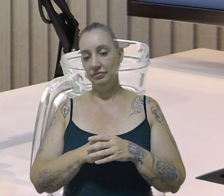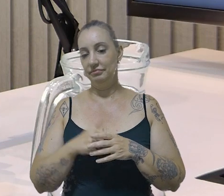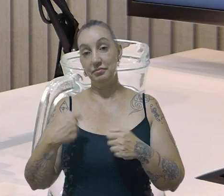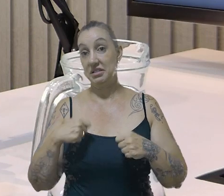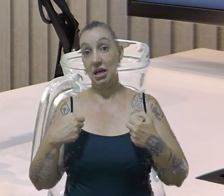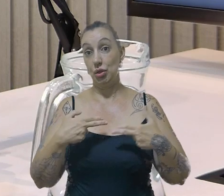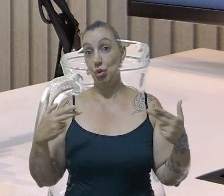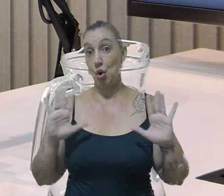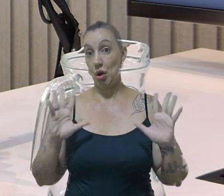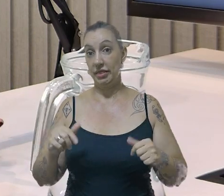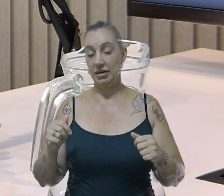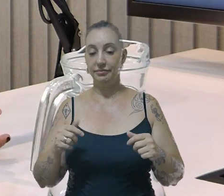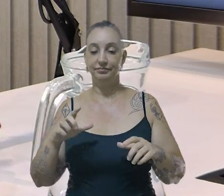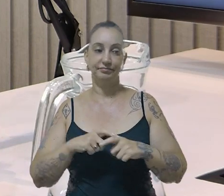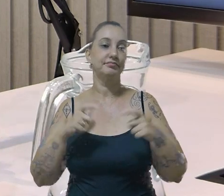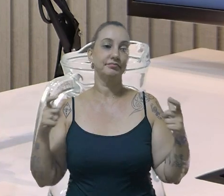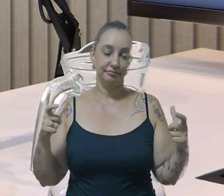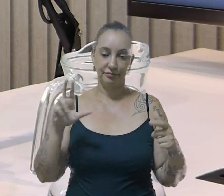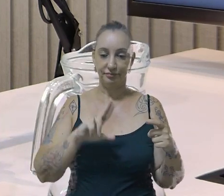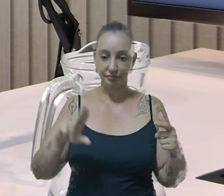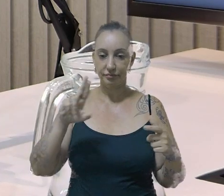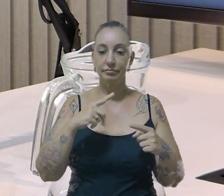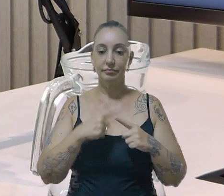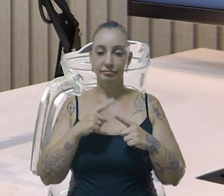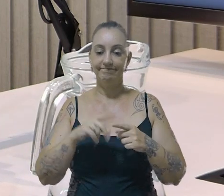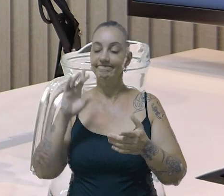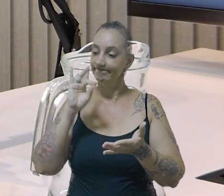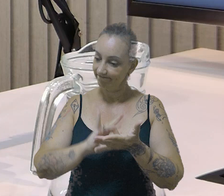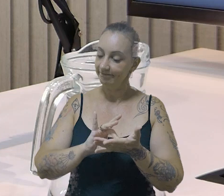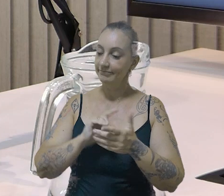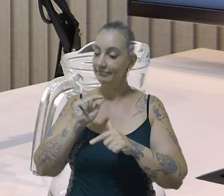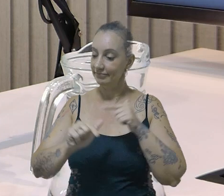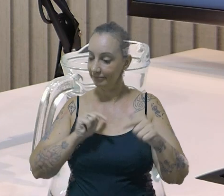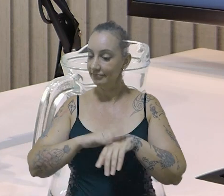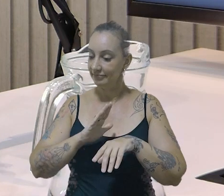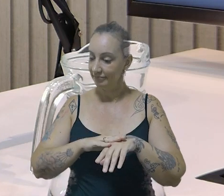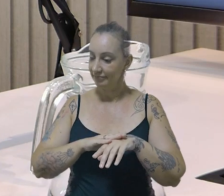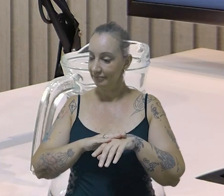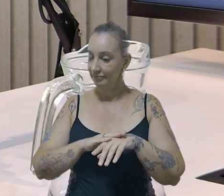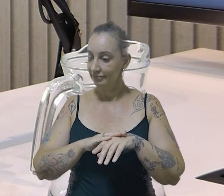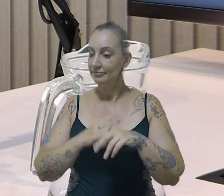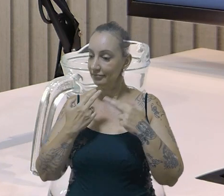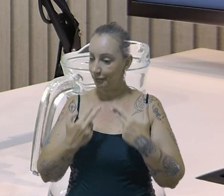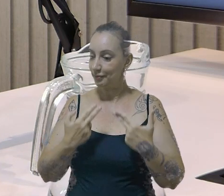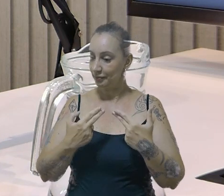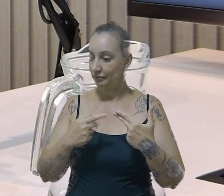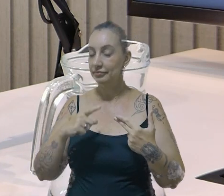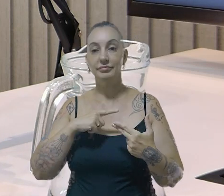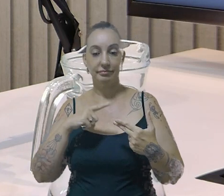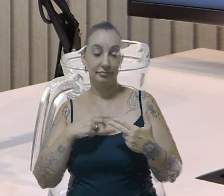todas mas a maioria usa porque realmente eh pelo menos os trabalhos que eu tenho feito tem muito essa linguagem do